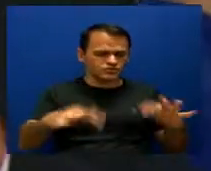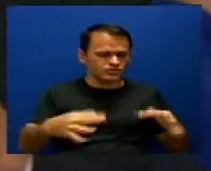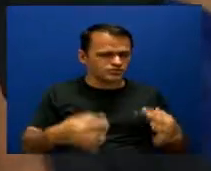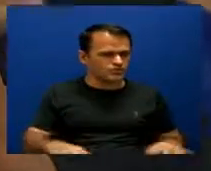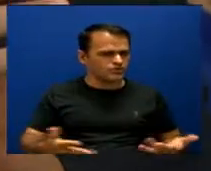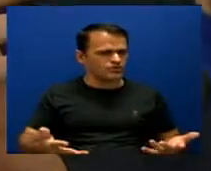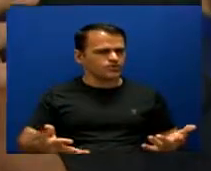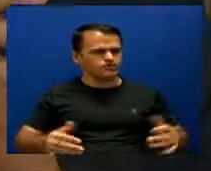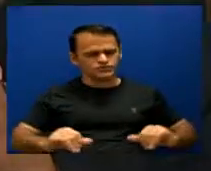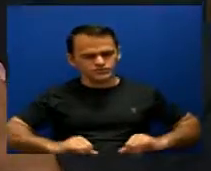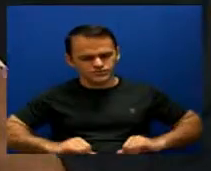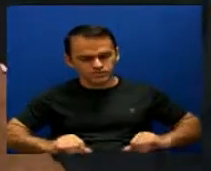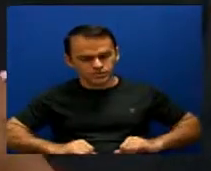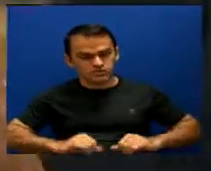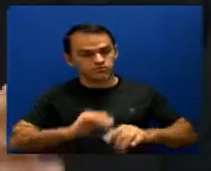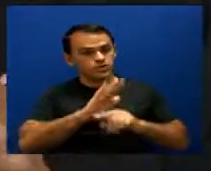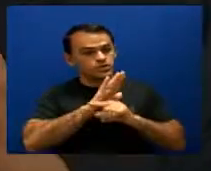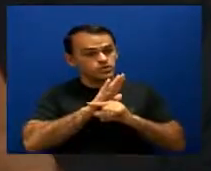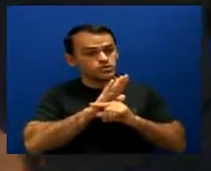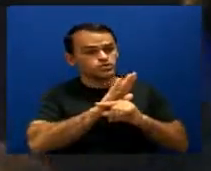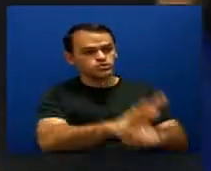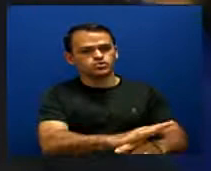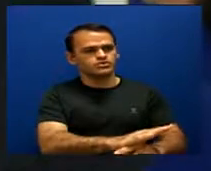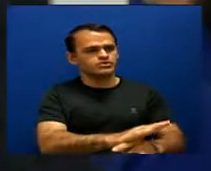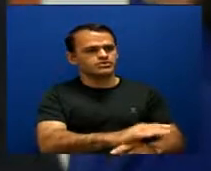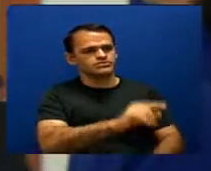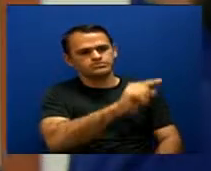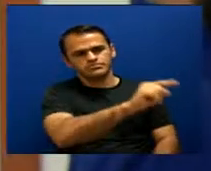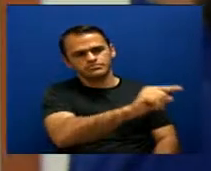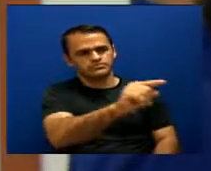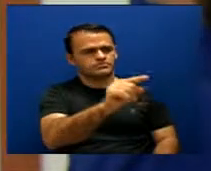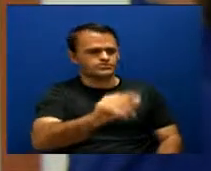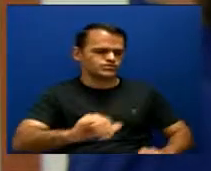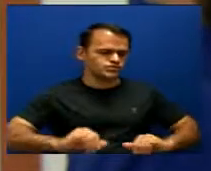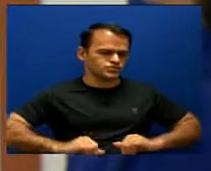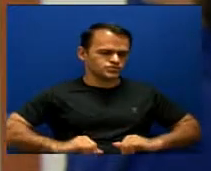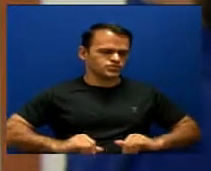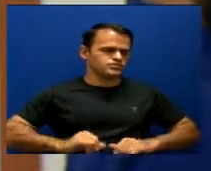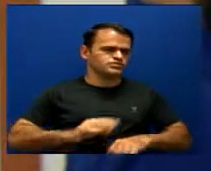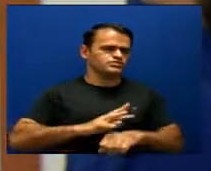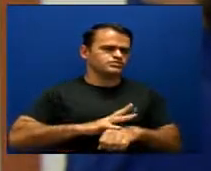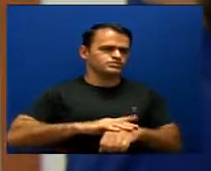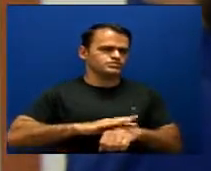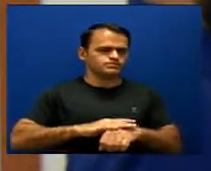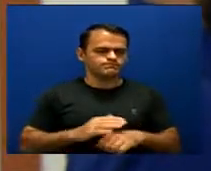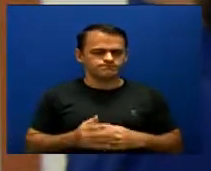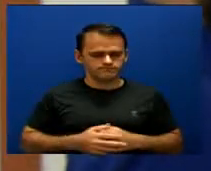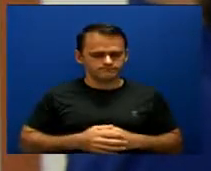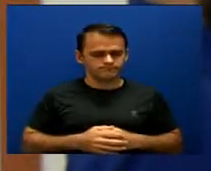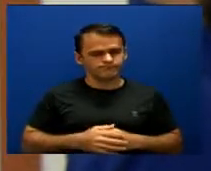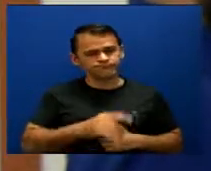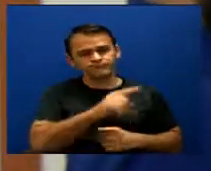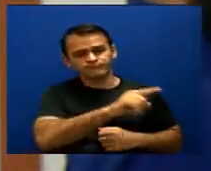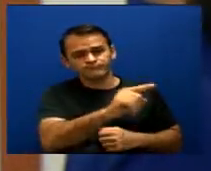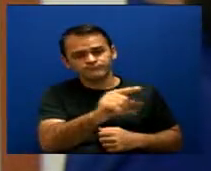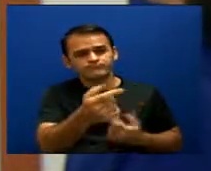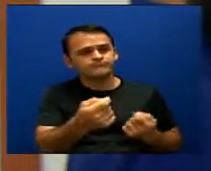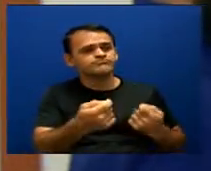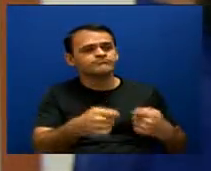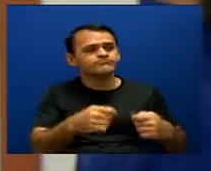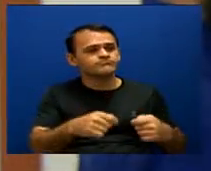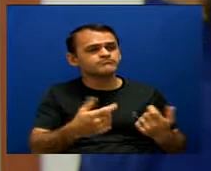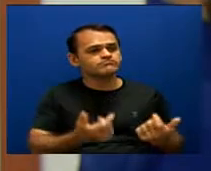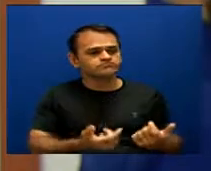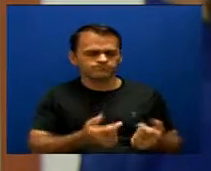dar esperança àquele que já não tem esperança e principalmente dar o mínimo de